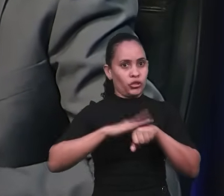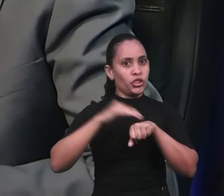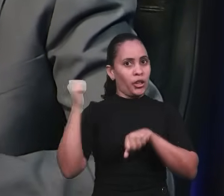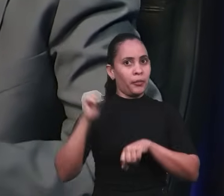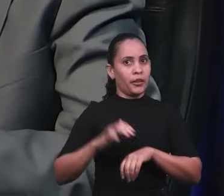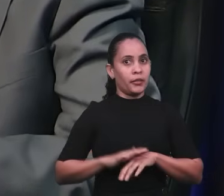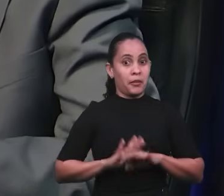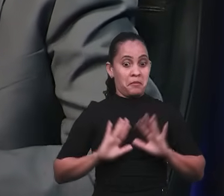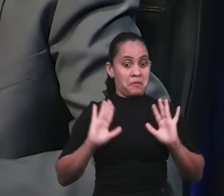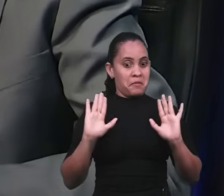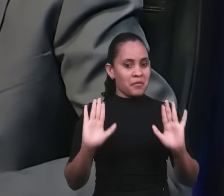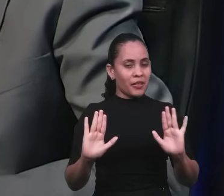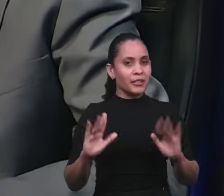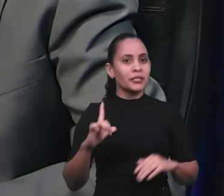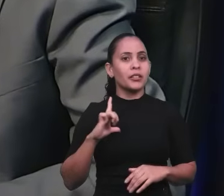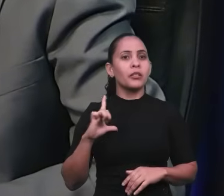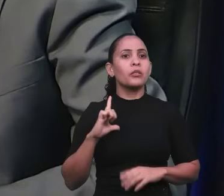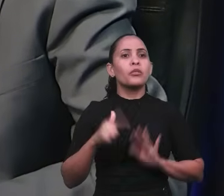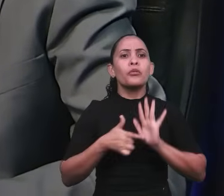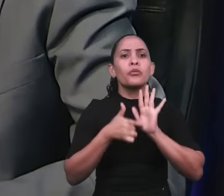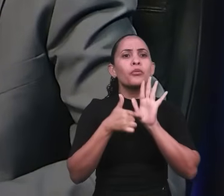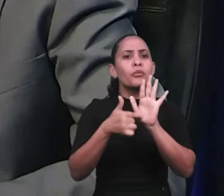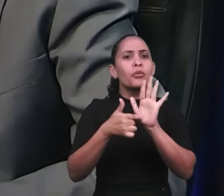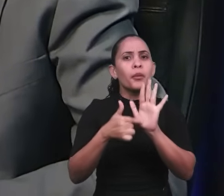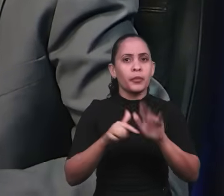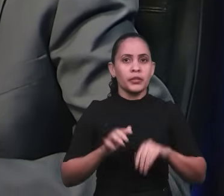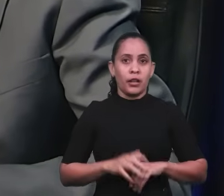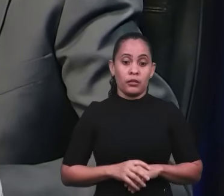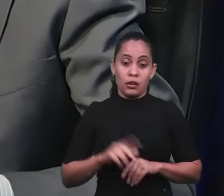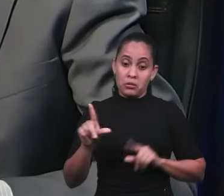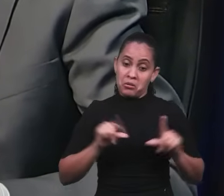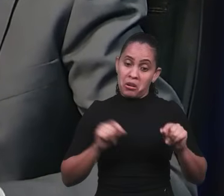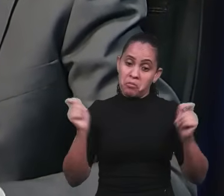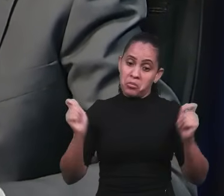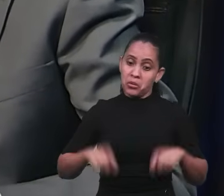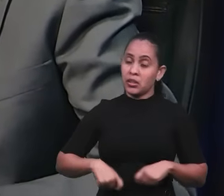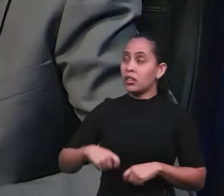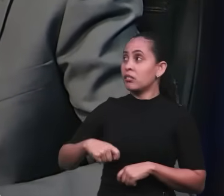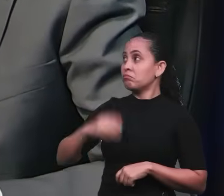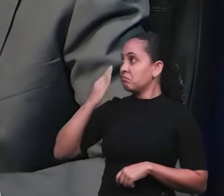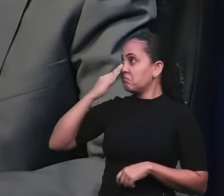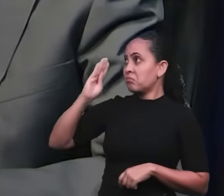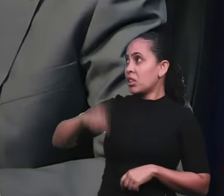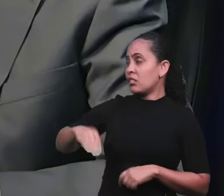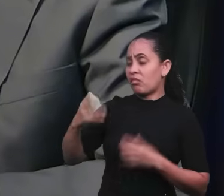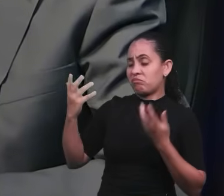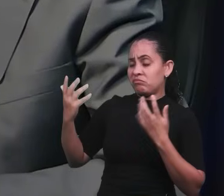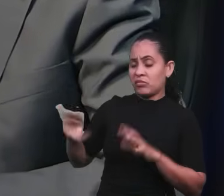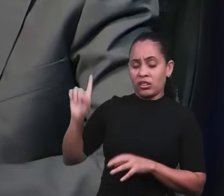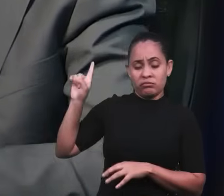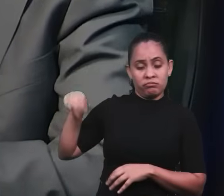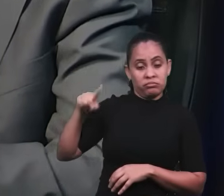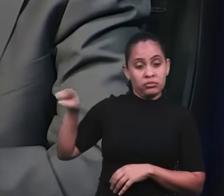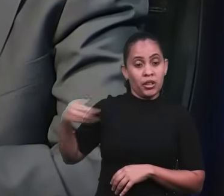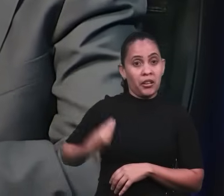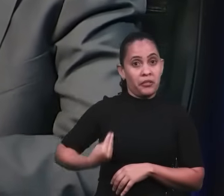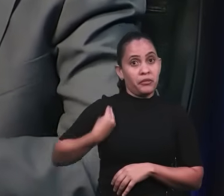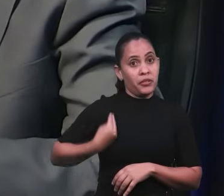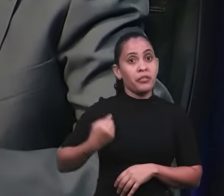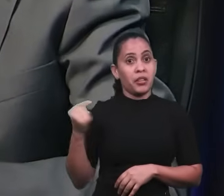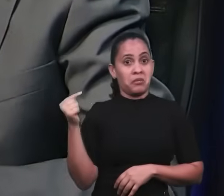É aí que entra o que já foi colocado, o livre-arbítrio. Ele podia negar o chamado de Deus e continuar vivendo